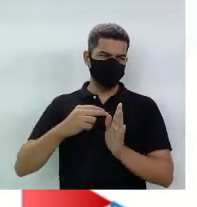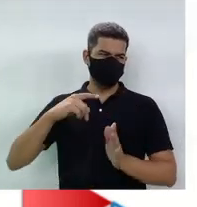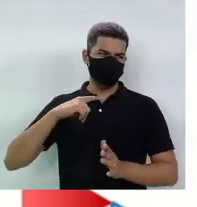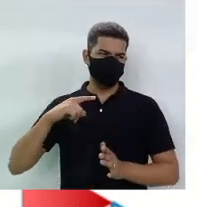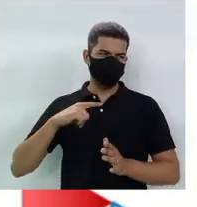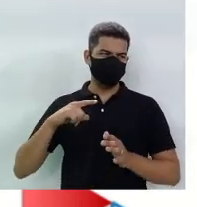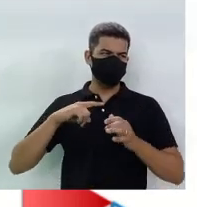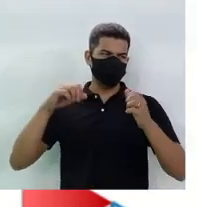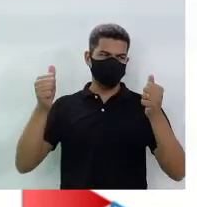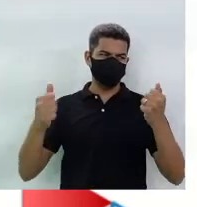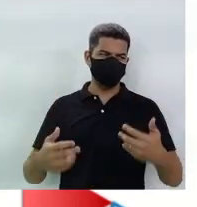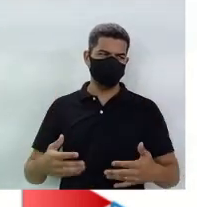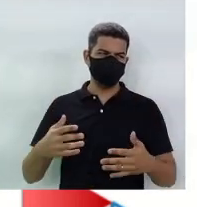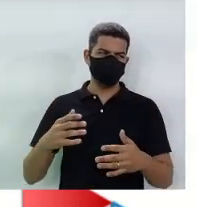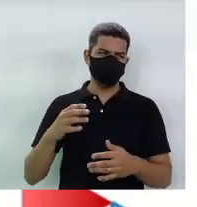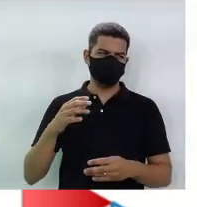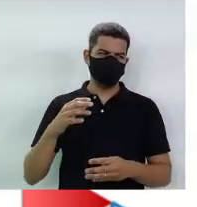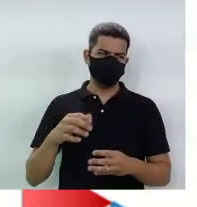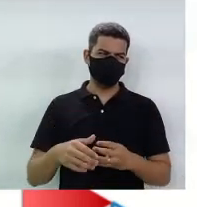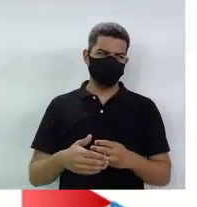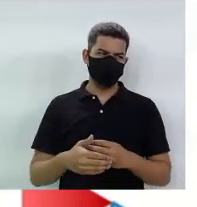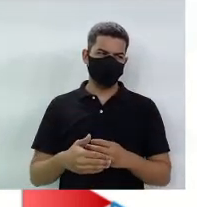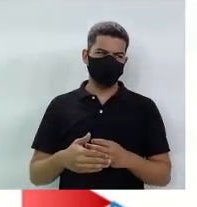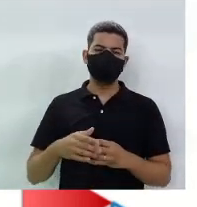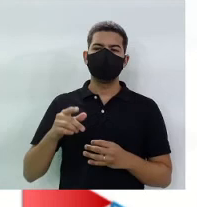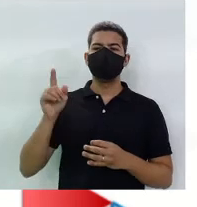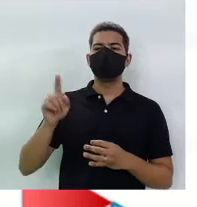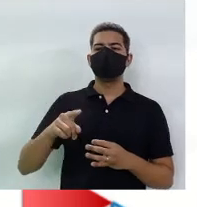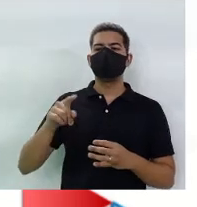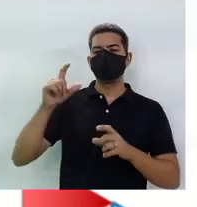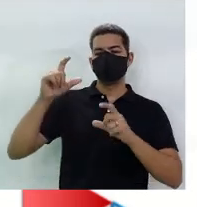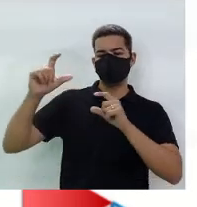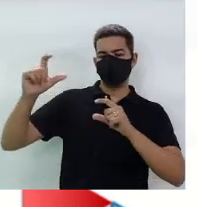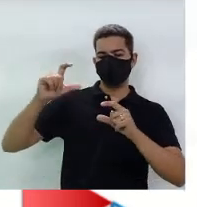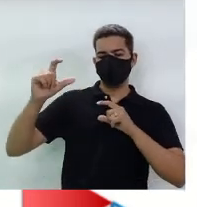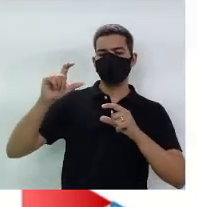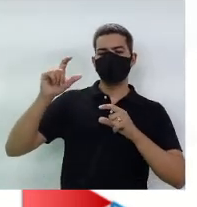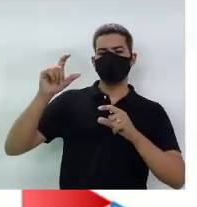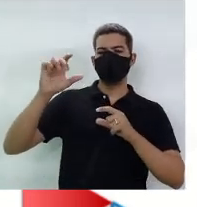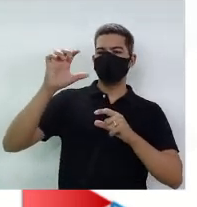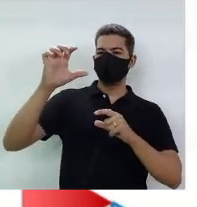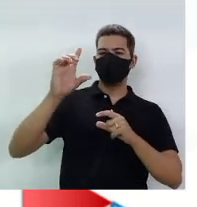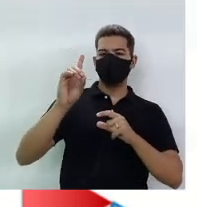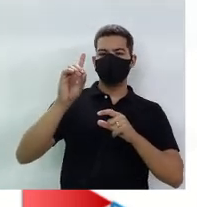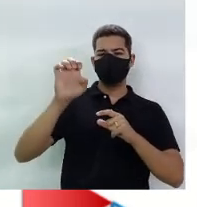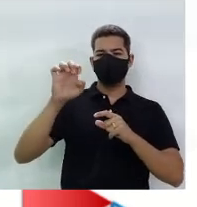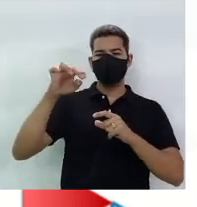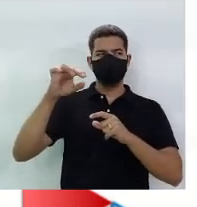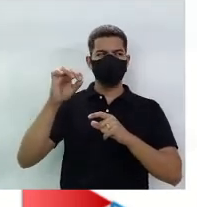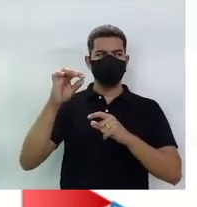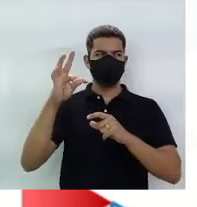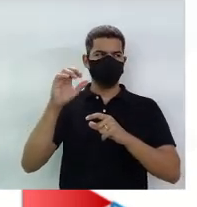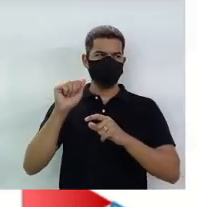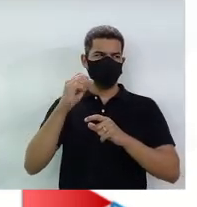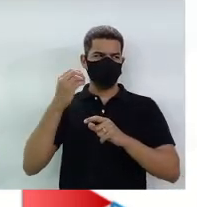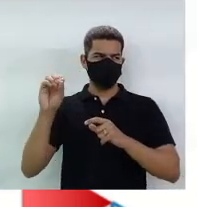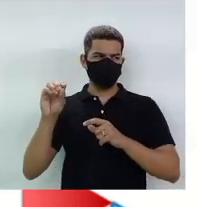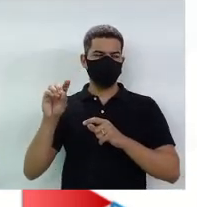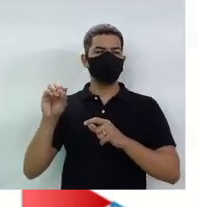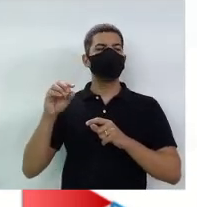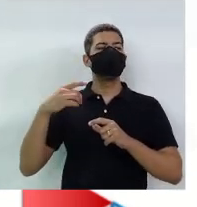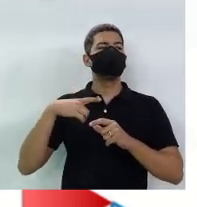real. Conotação, sentido figurado. Vejam só, denotação, por exemplo, quando eu